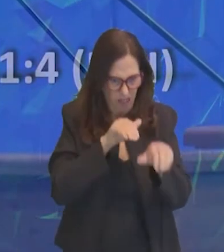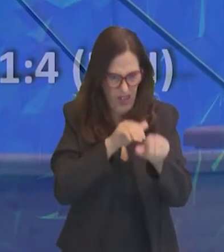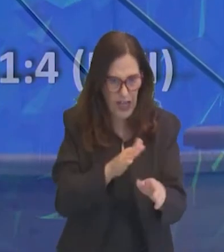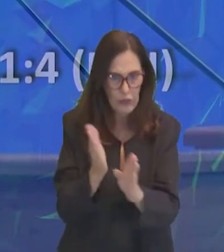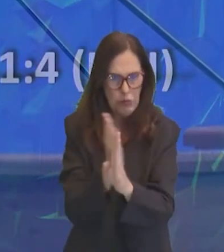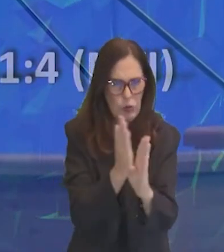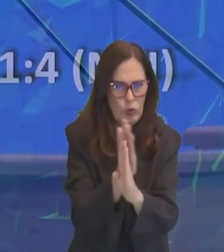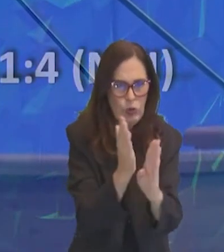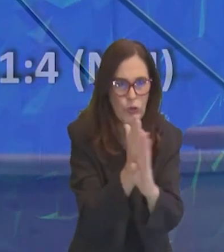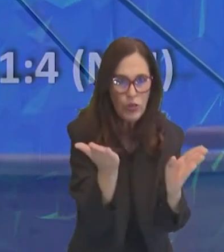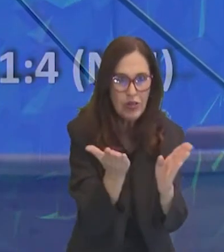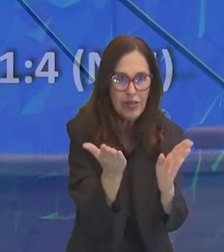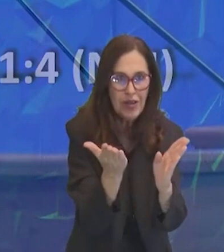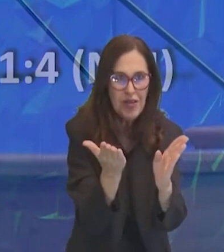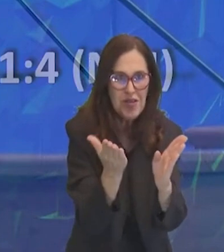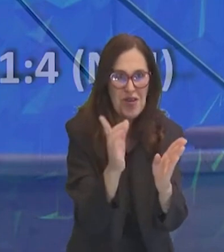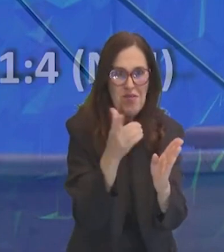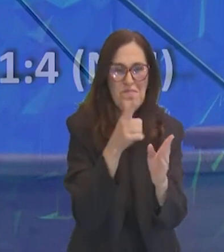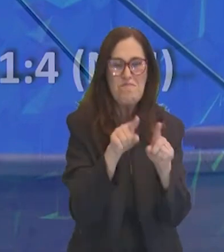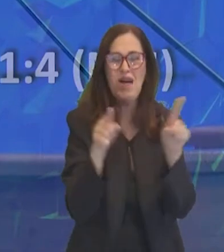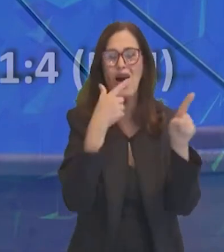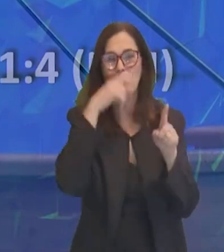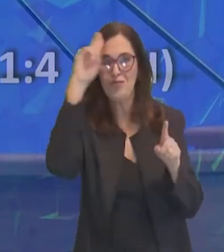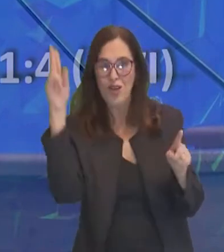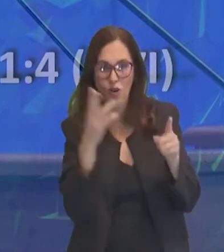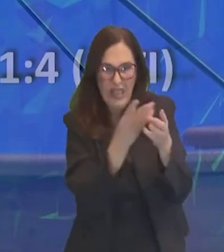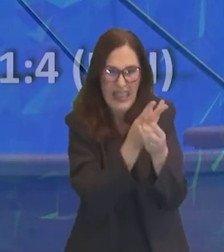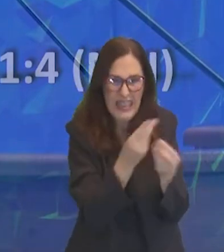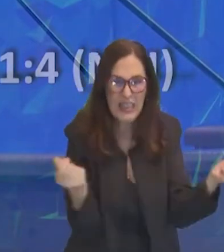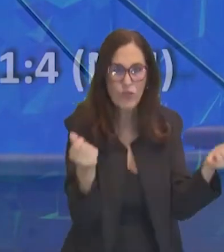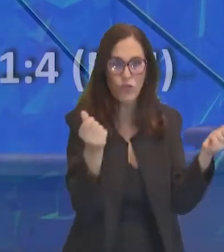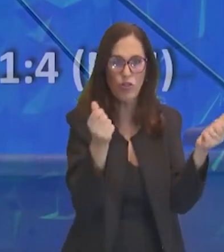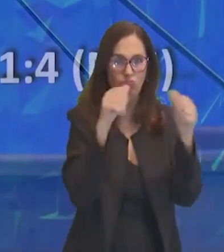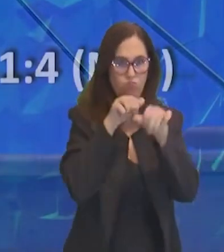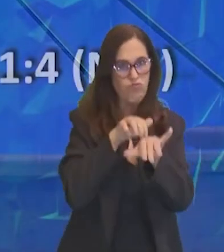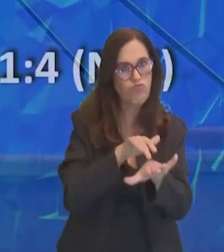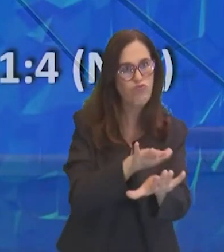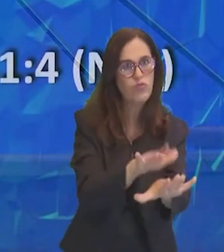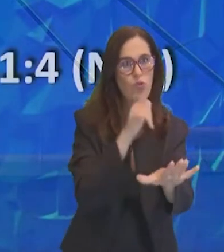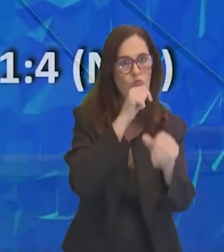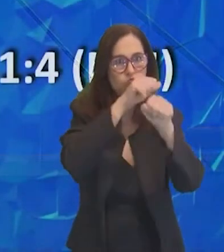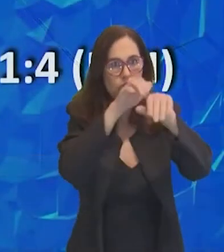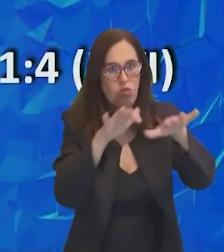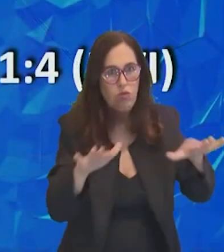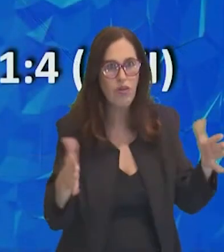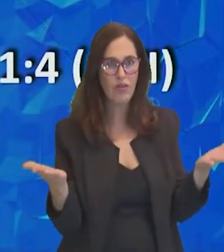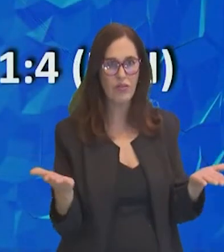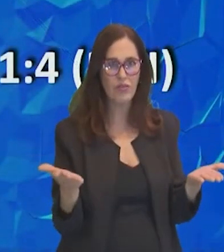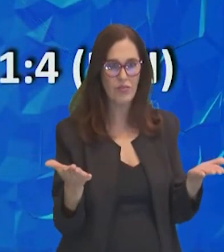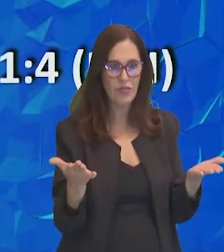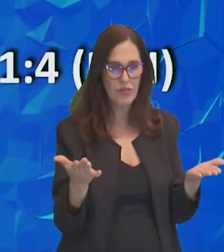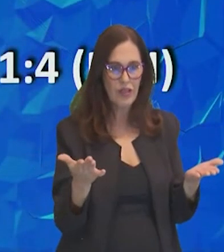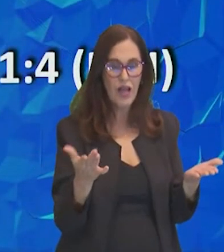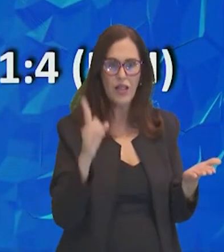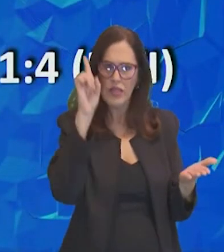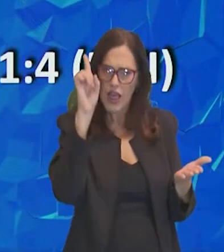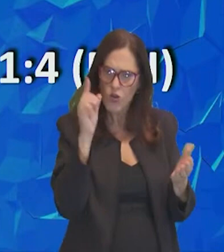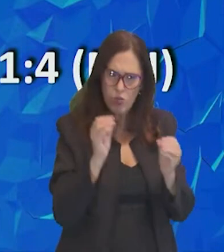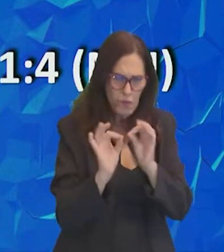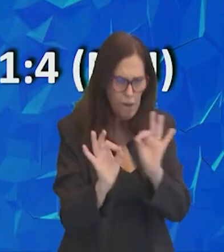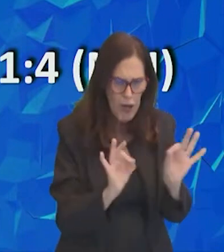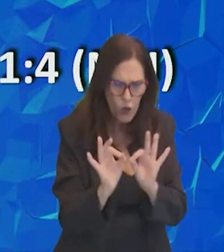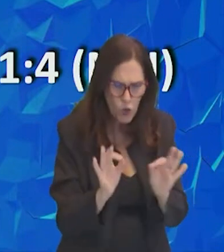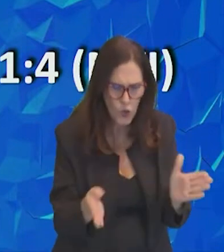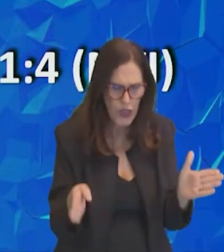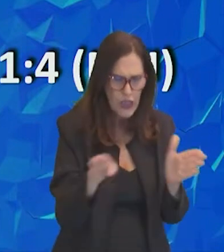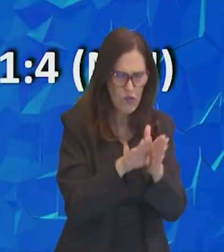destruiu até o dia de hoje. Considerem o que ele fez no deserto, até que vocês chegassem a este lugar. E ainda